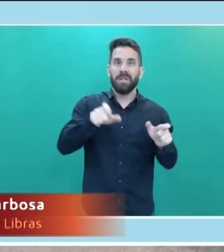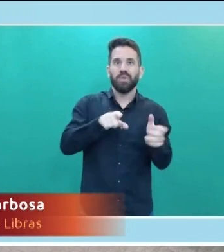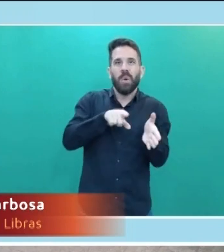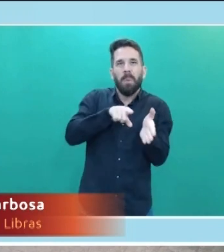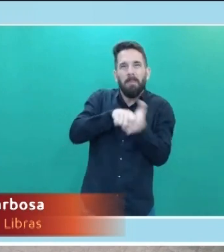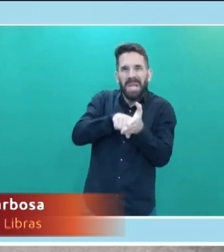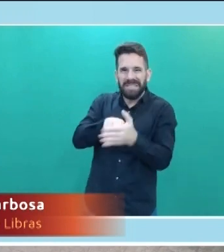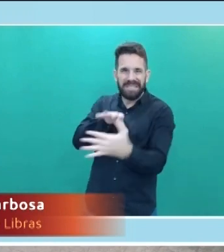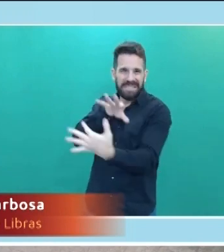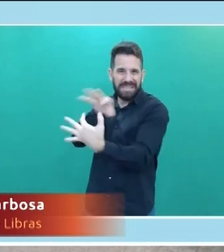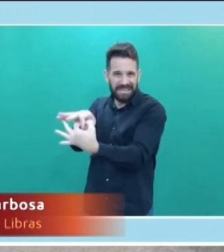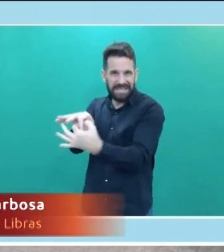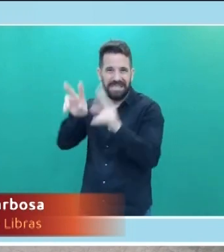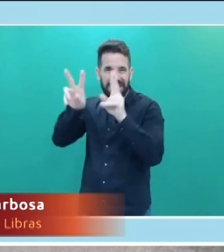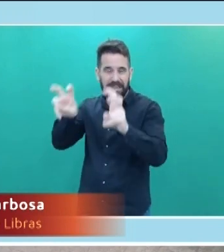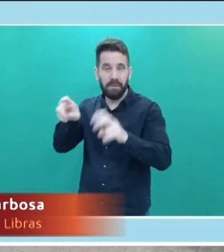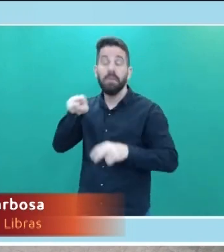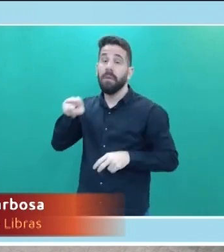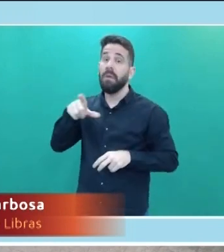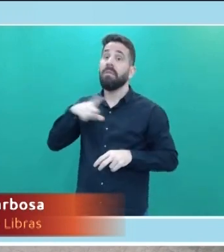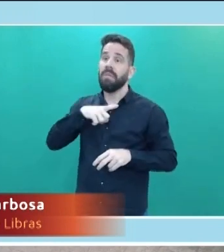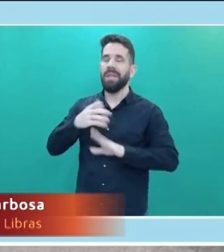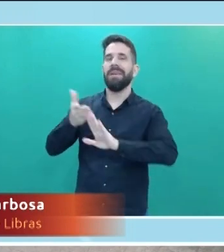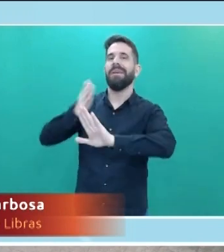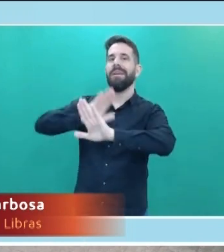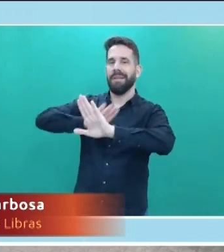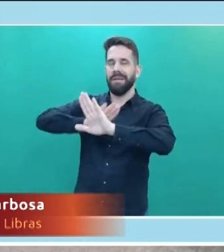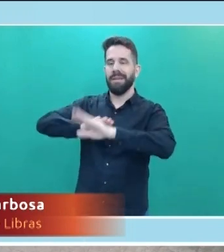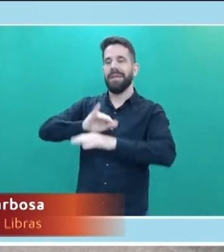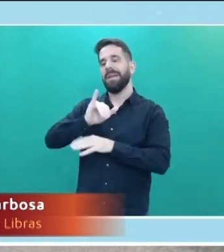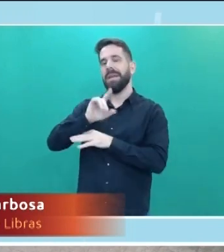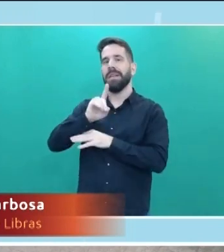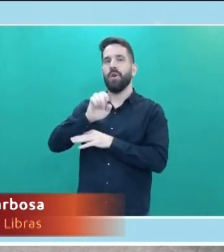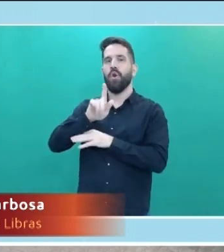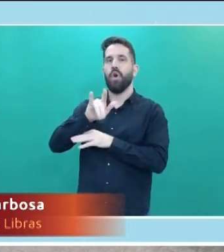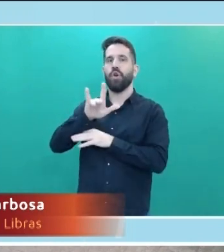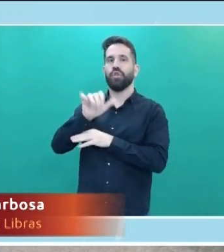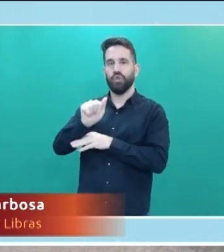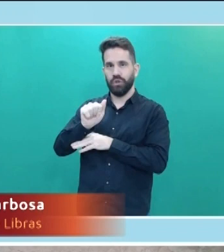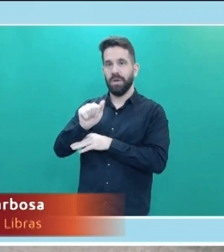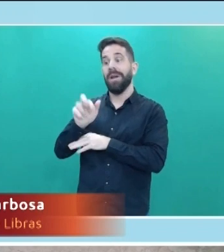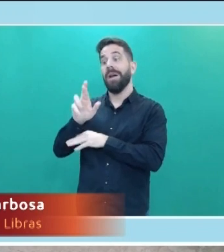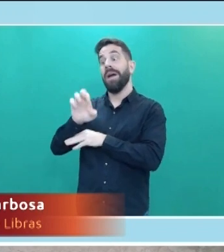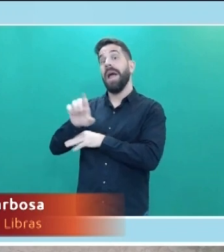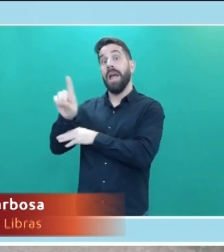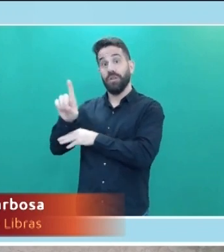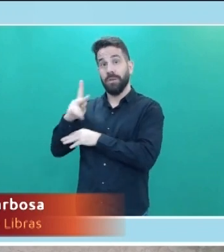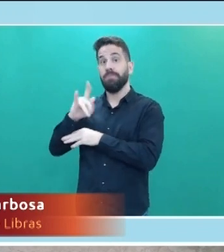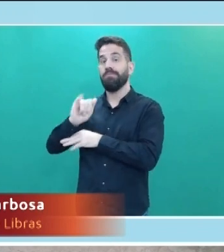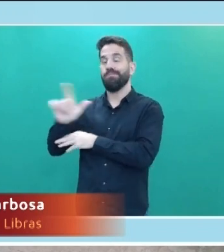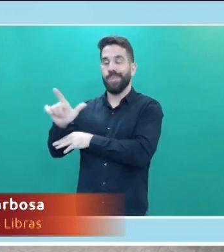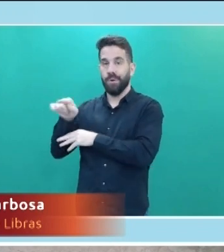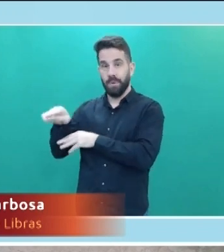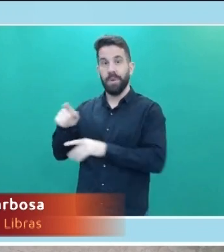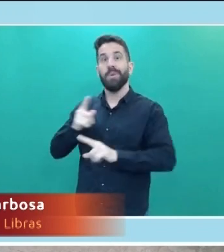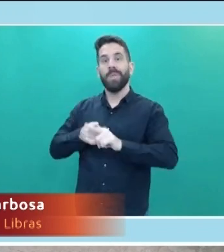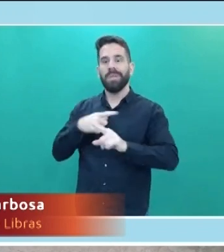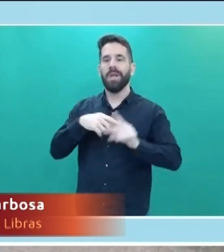Pill como ideologia, né? Ideologia Red Pill, porque eles vão agregando vários